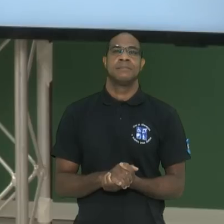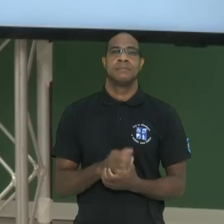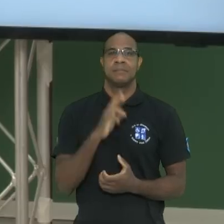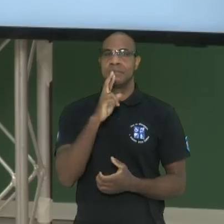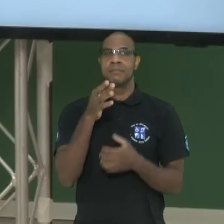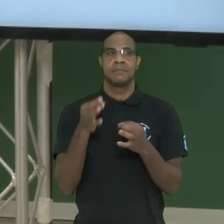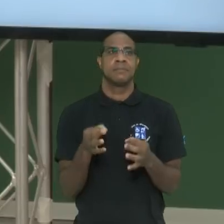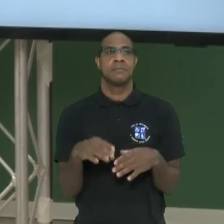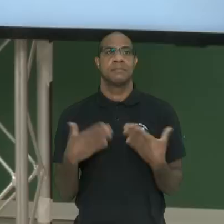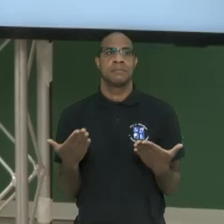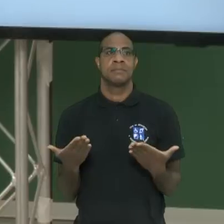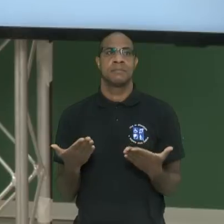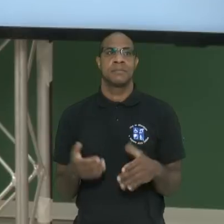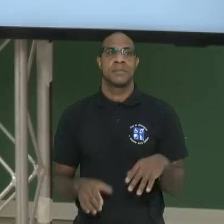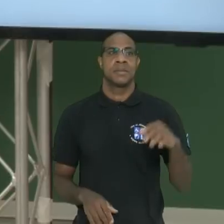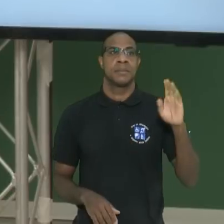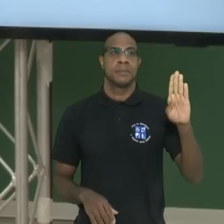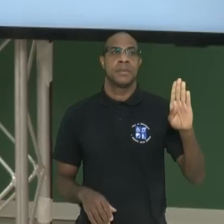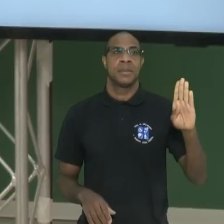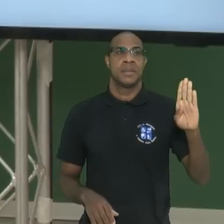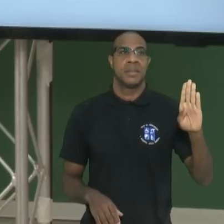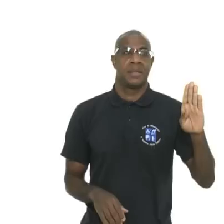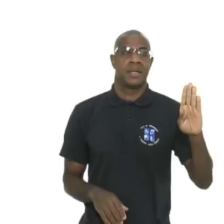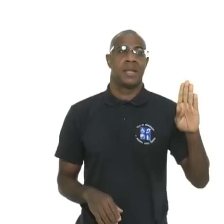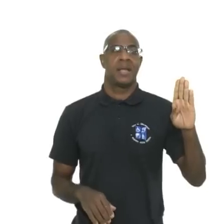Resposta correta, pessoal, letra B, as